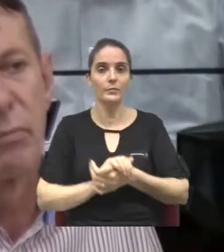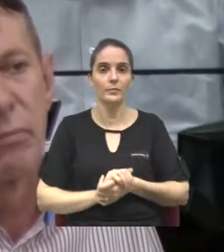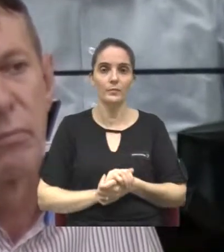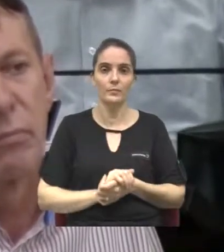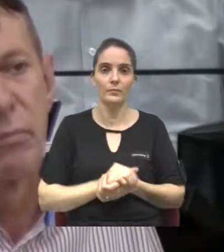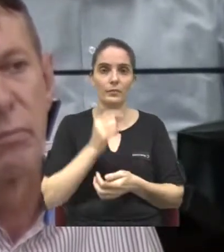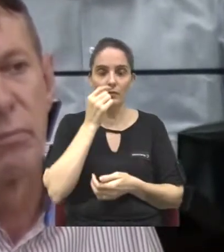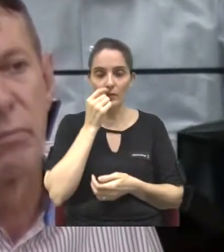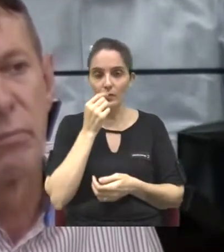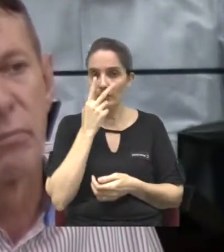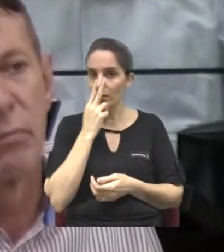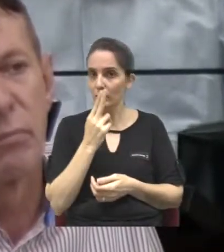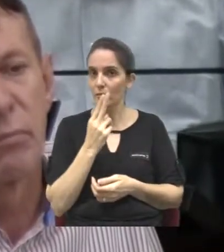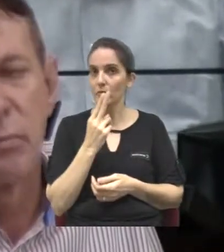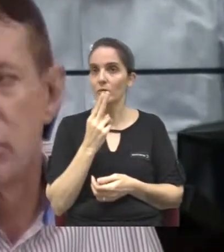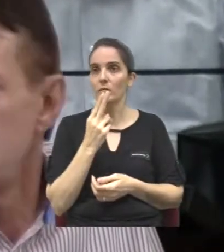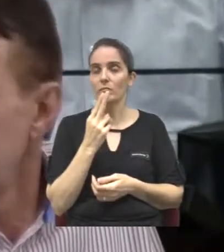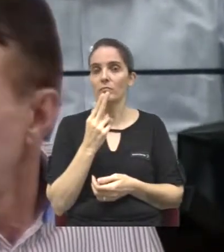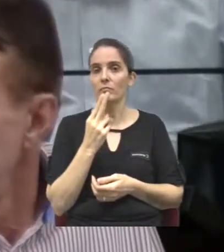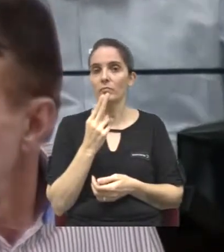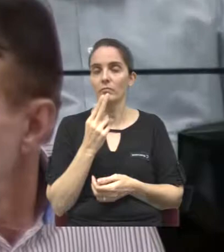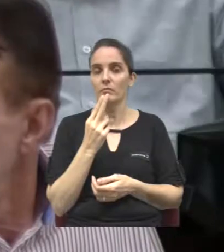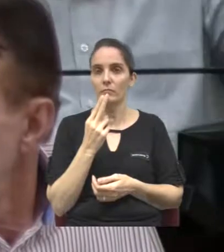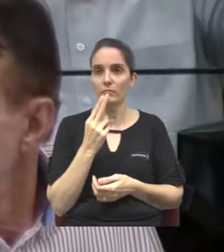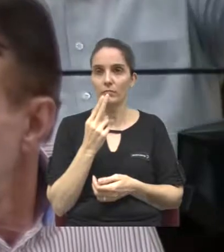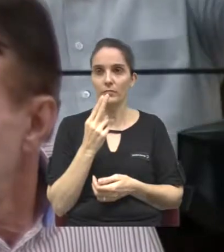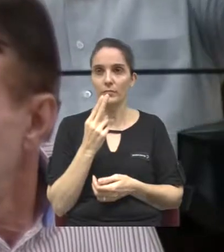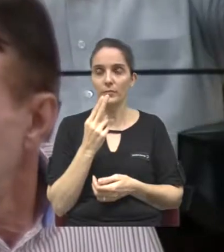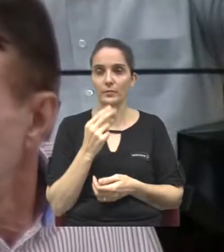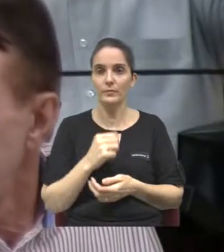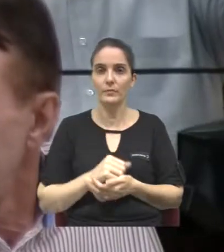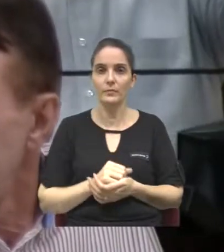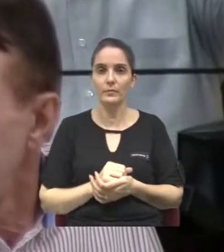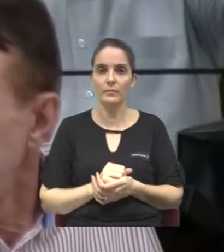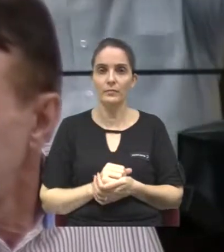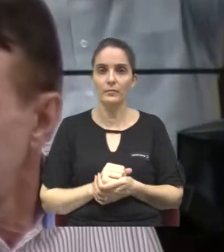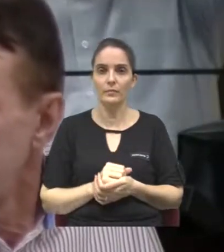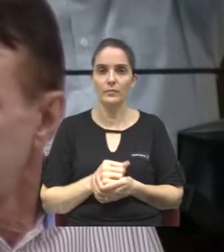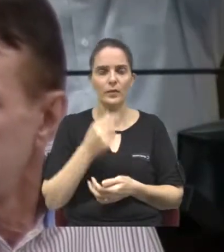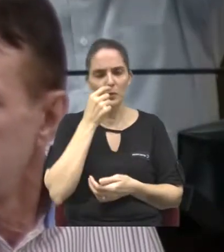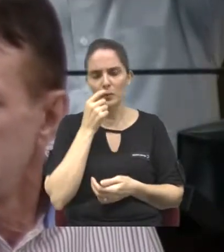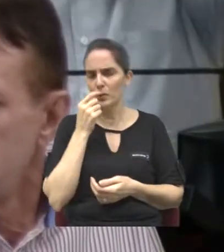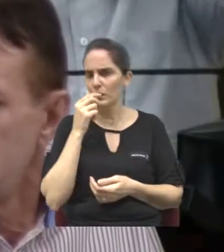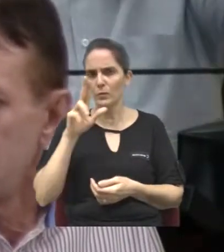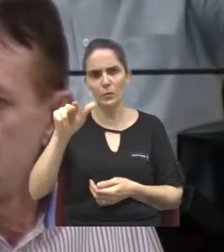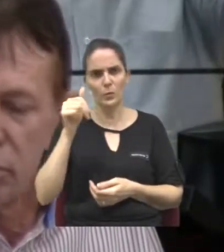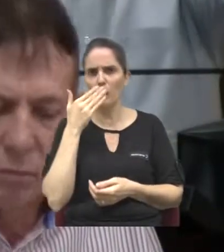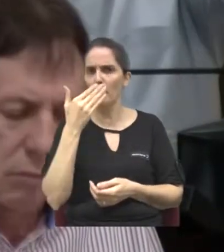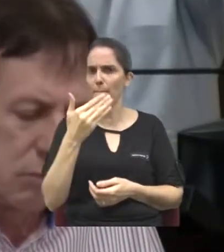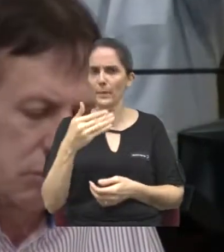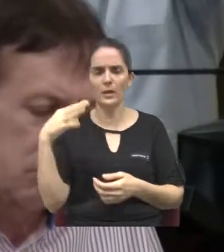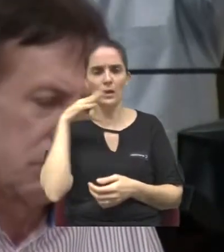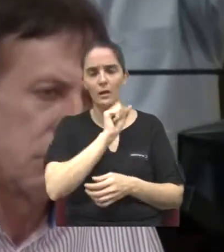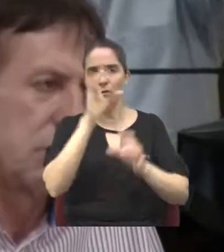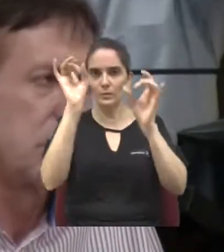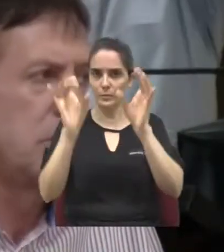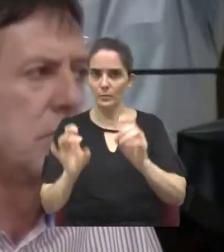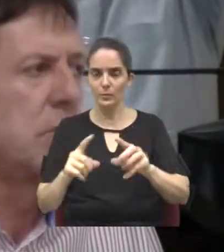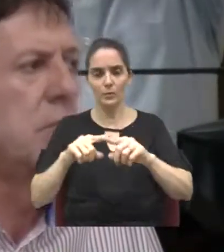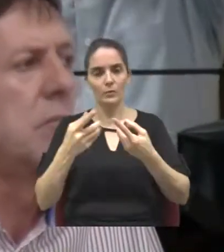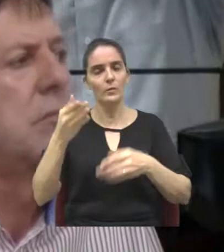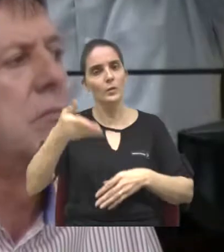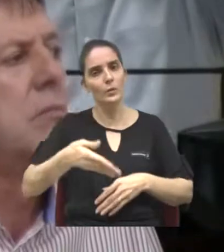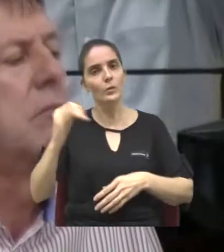achei que não é prática minha solicitar regime de urgência especial, mas eu achei importante que